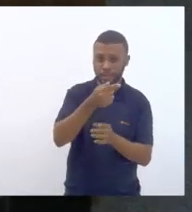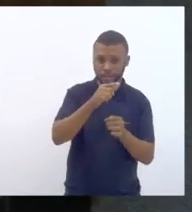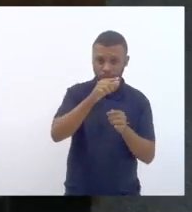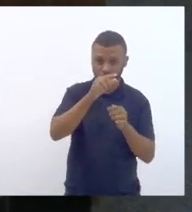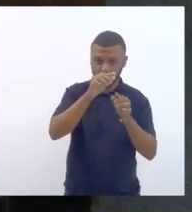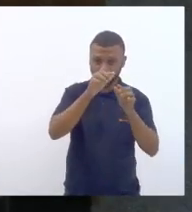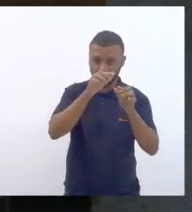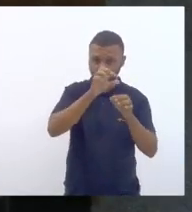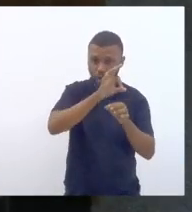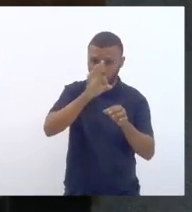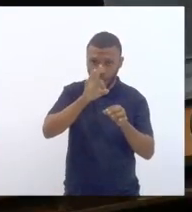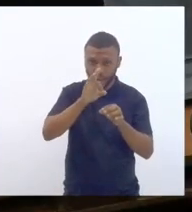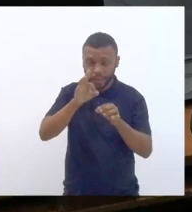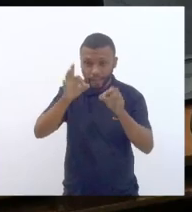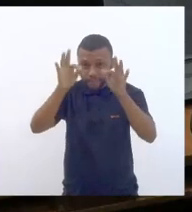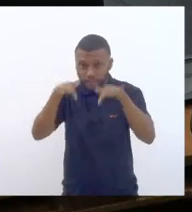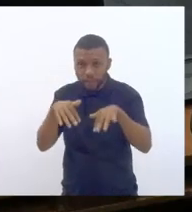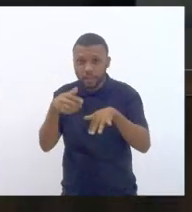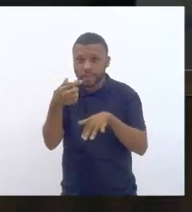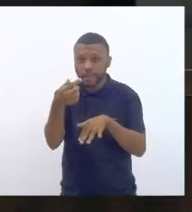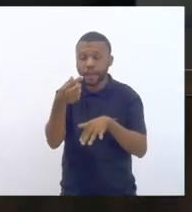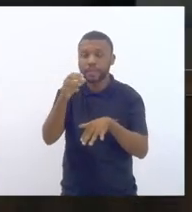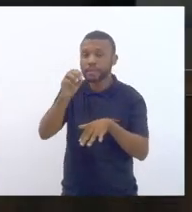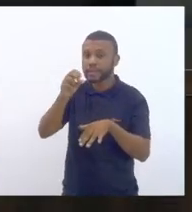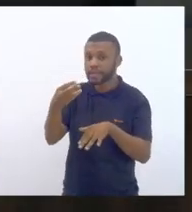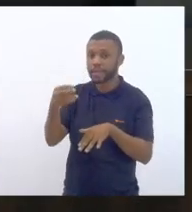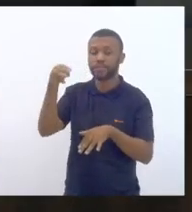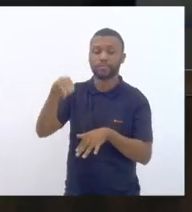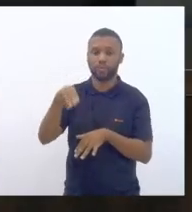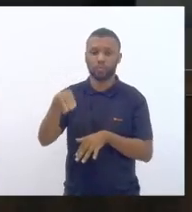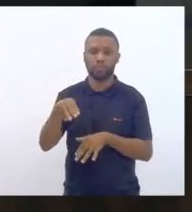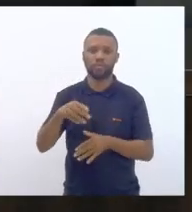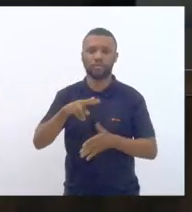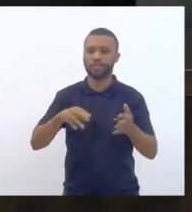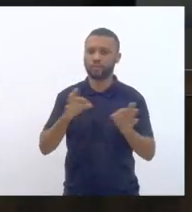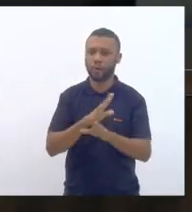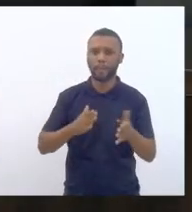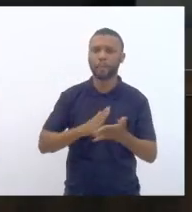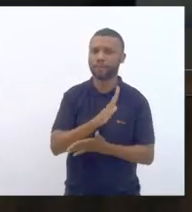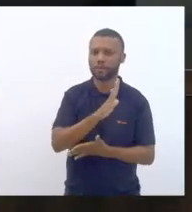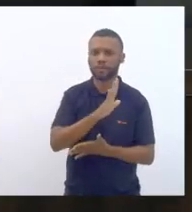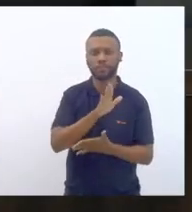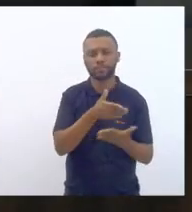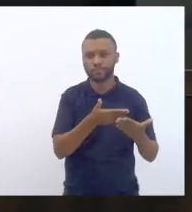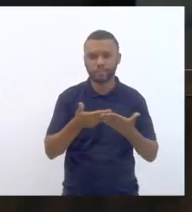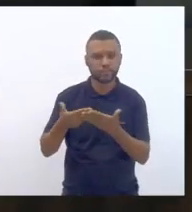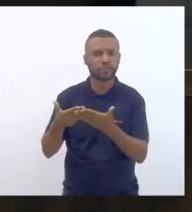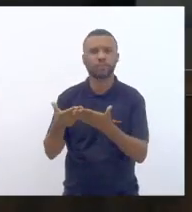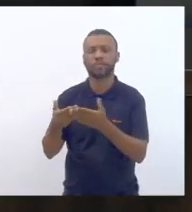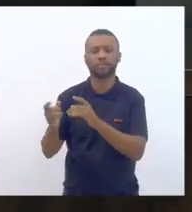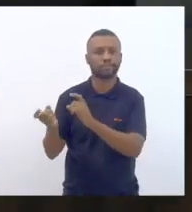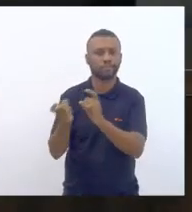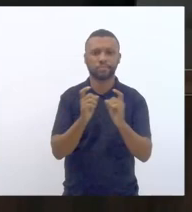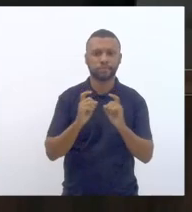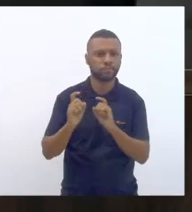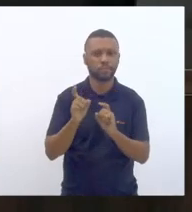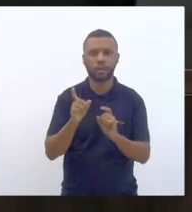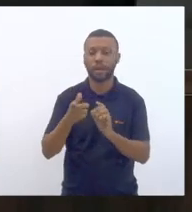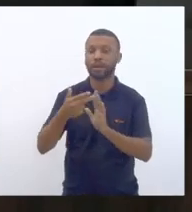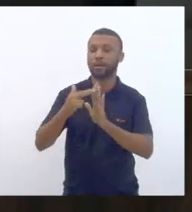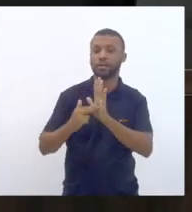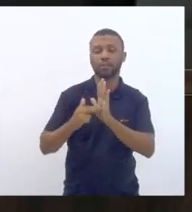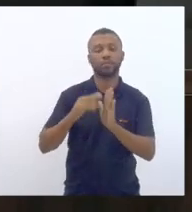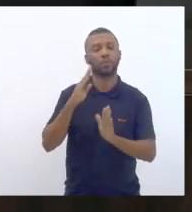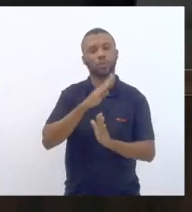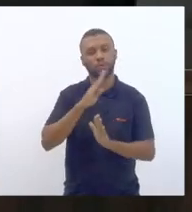horas e 3 minutos. Lida e aprovada a ata, passa-se a ordem da 4ª sessão extraordinária. Em regime de urgência, em discussão